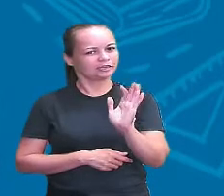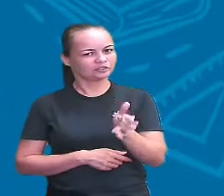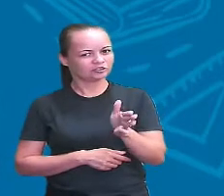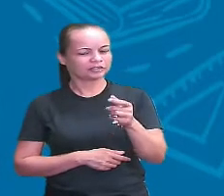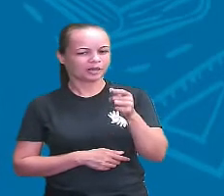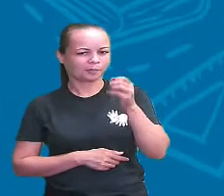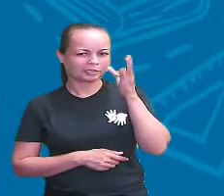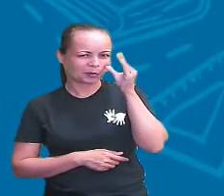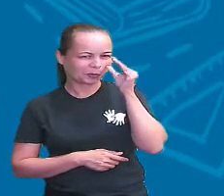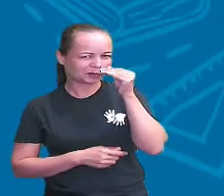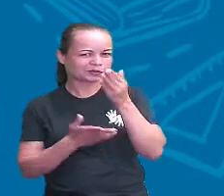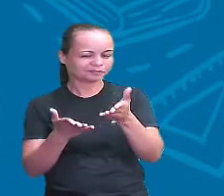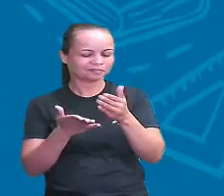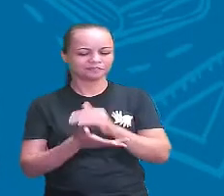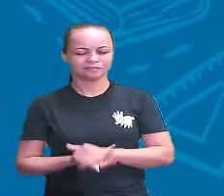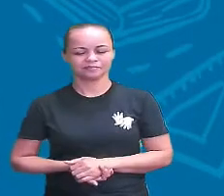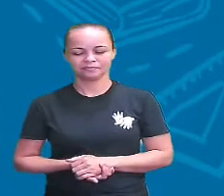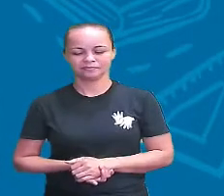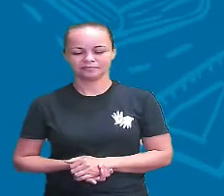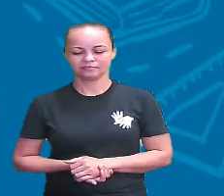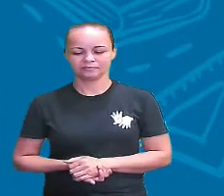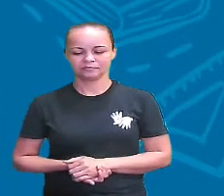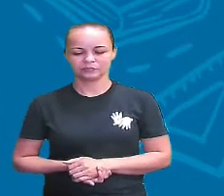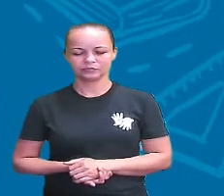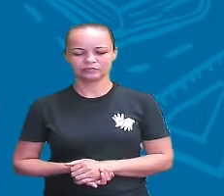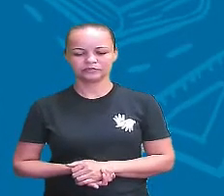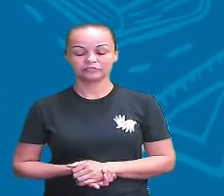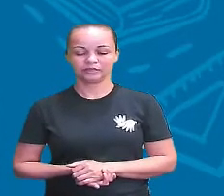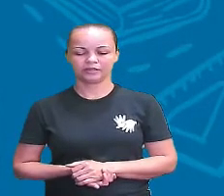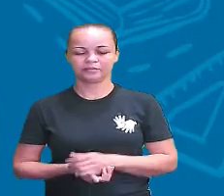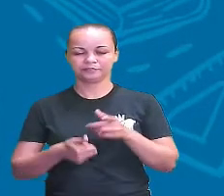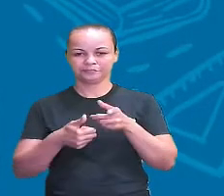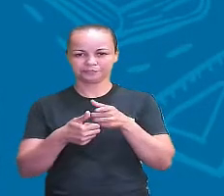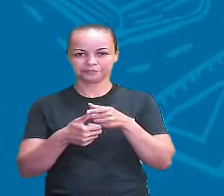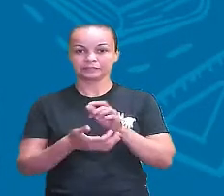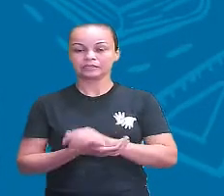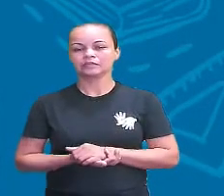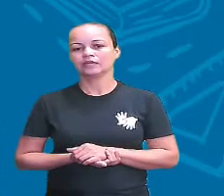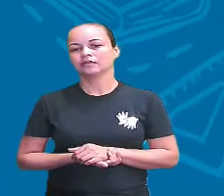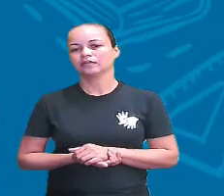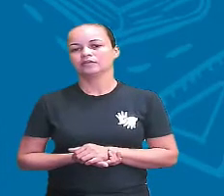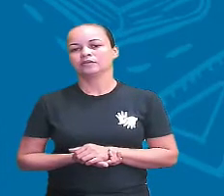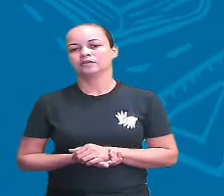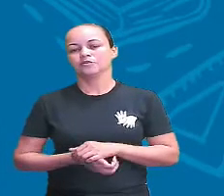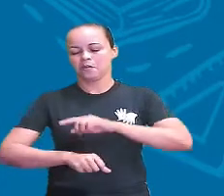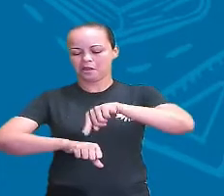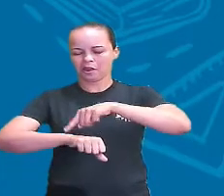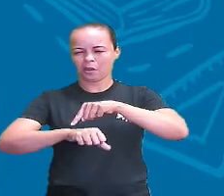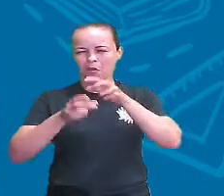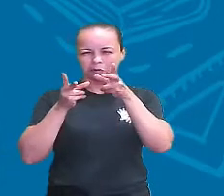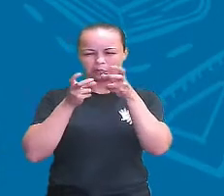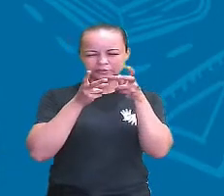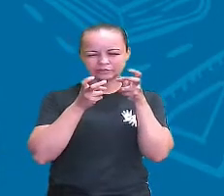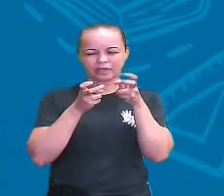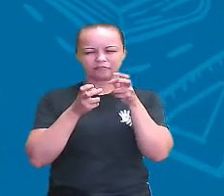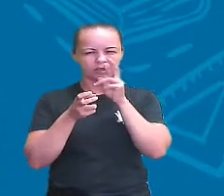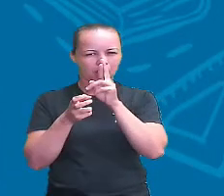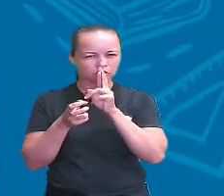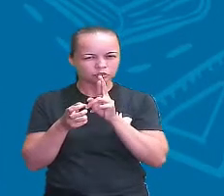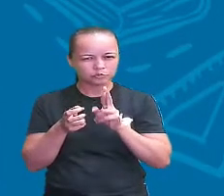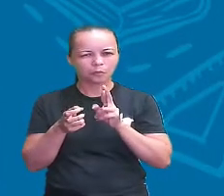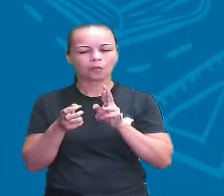mega curiosos. Vê aí a primeira questão. Observe os relógios e faça a correspondência de